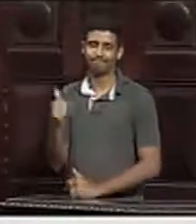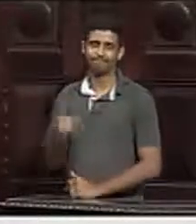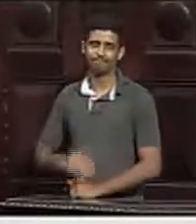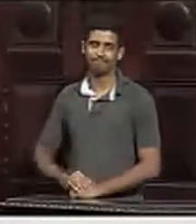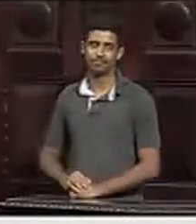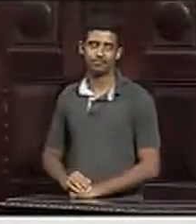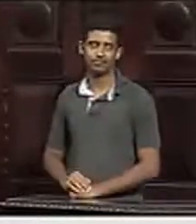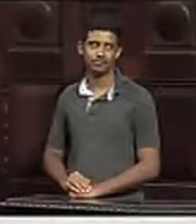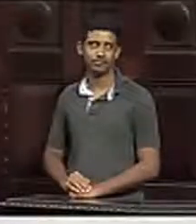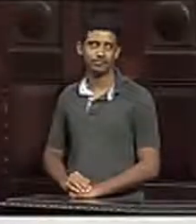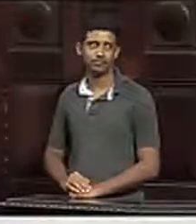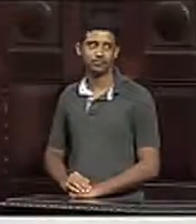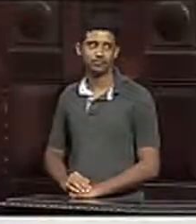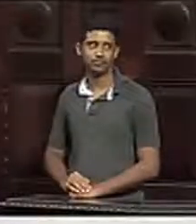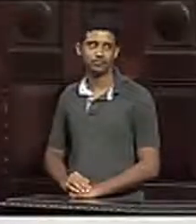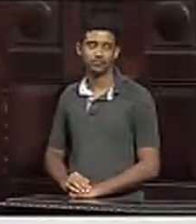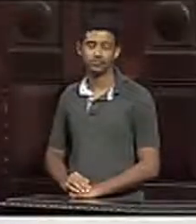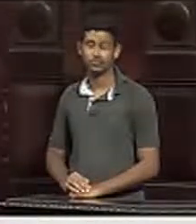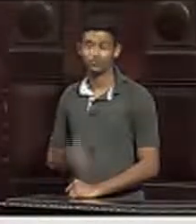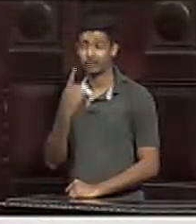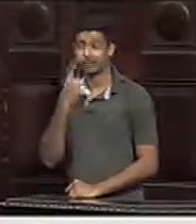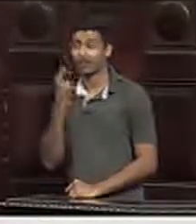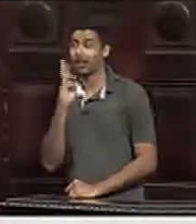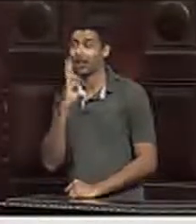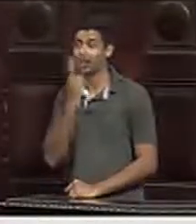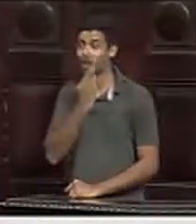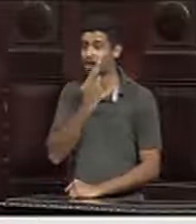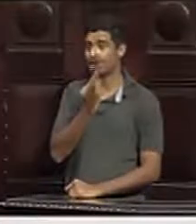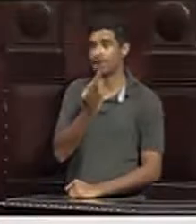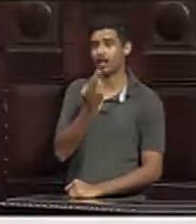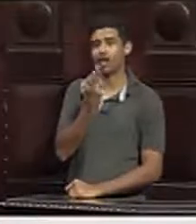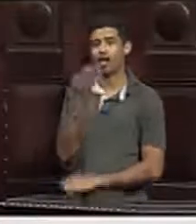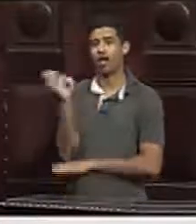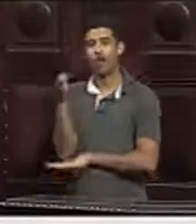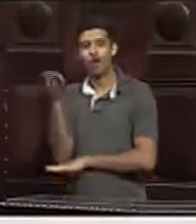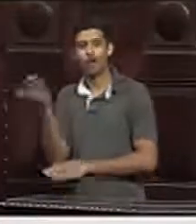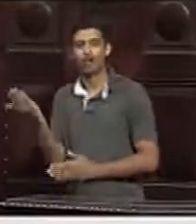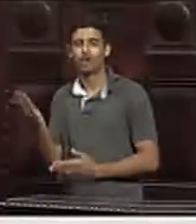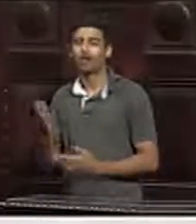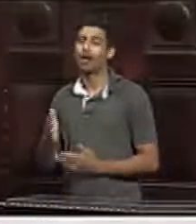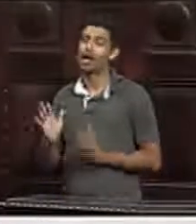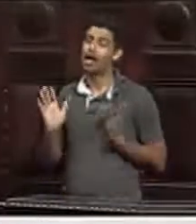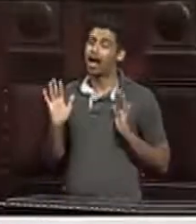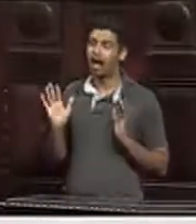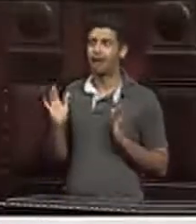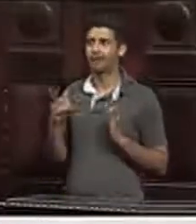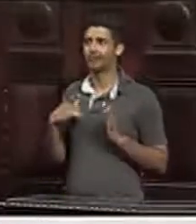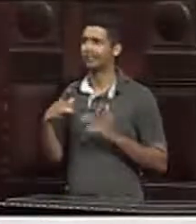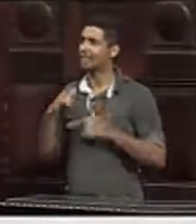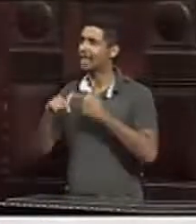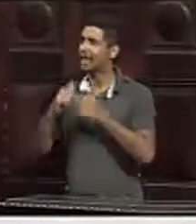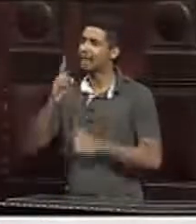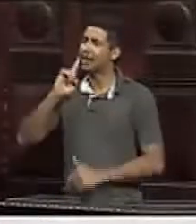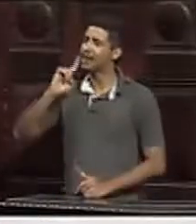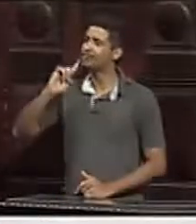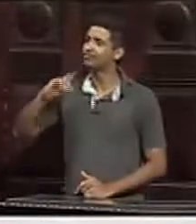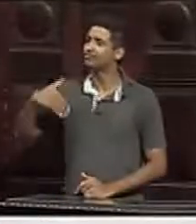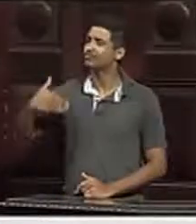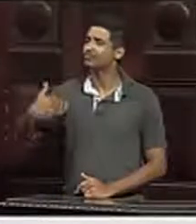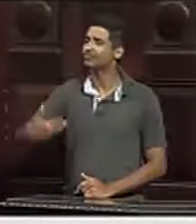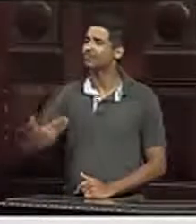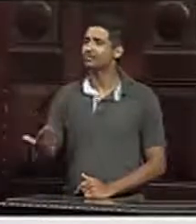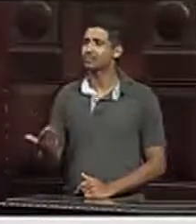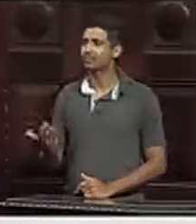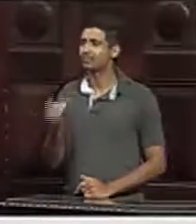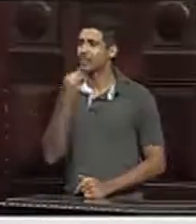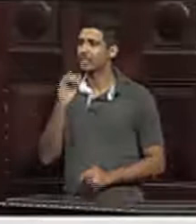Rede hoteleira, restaurantes, hotéis, há atividades diárias